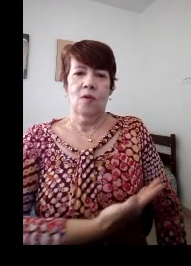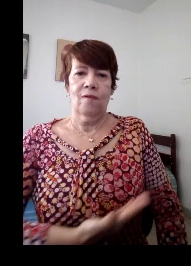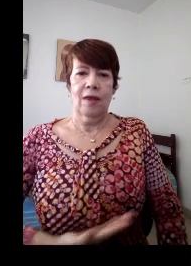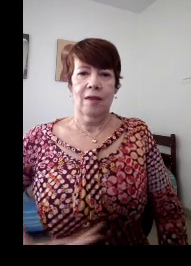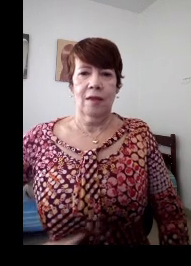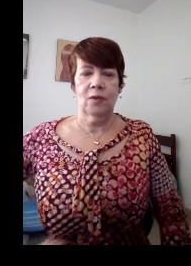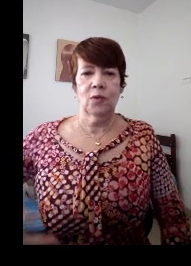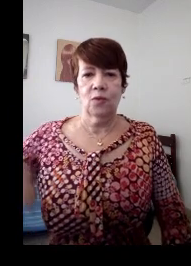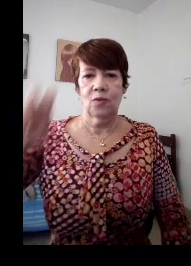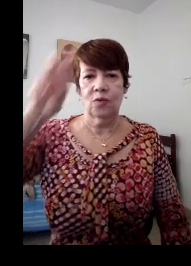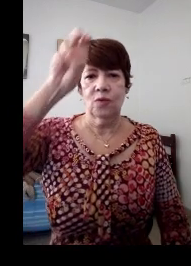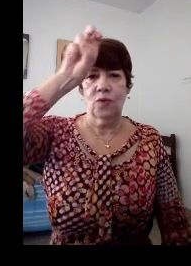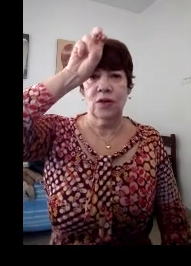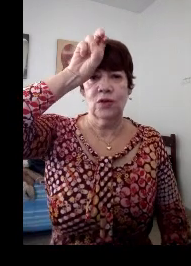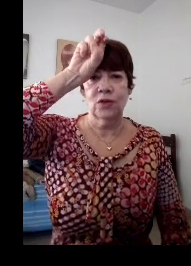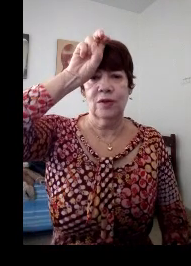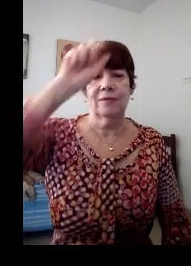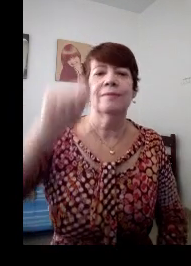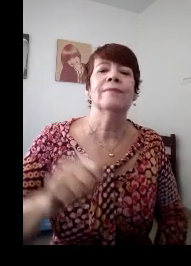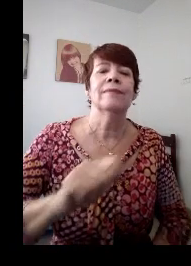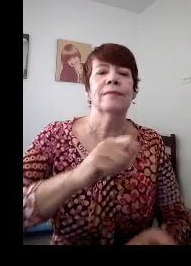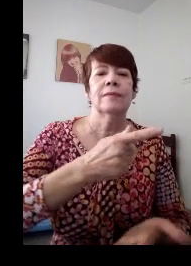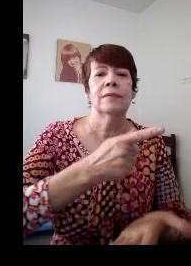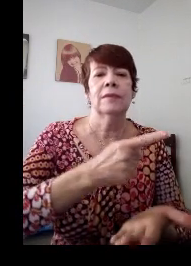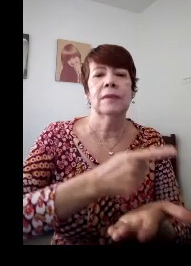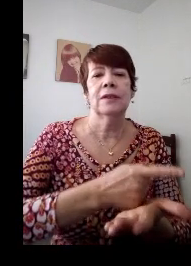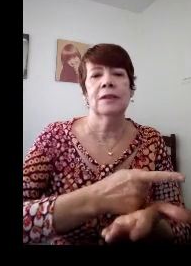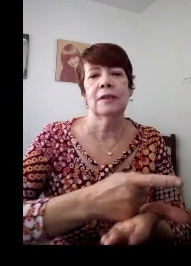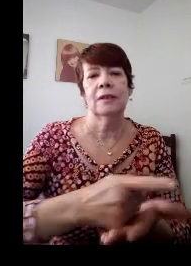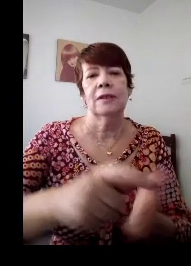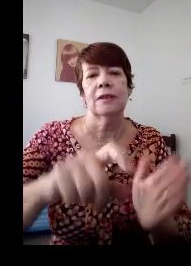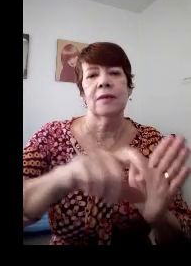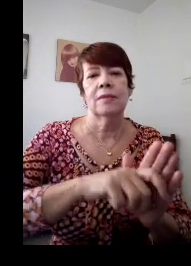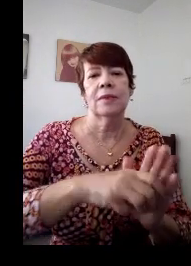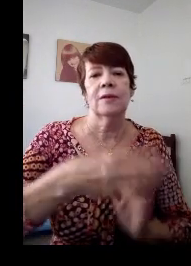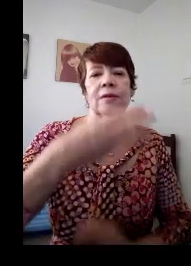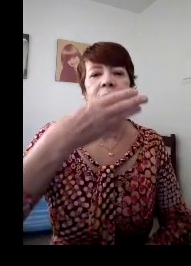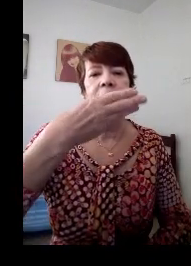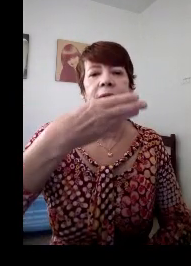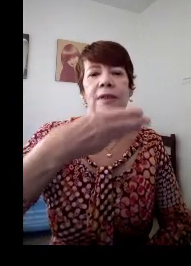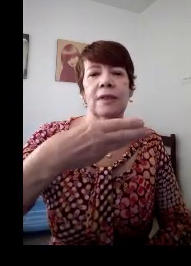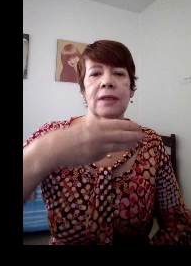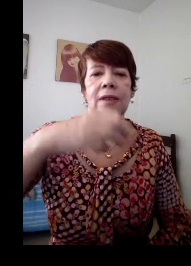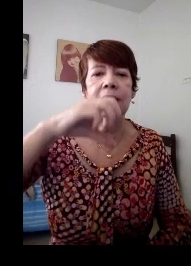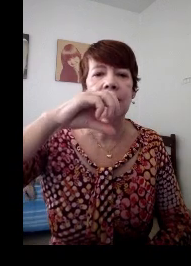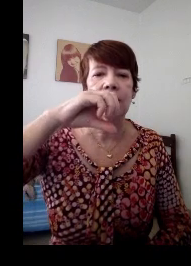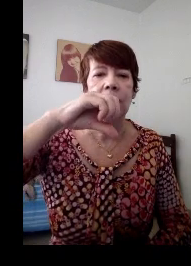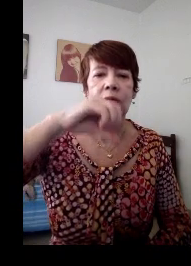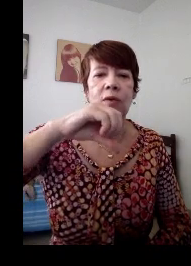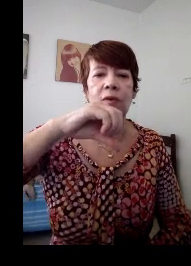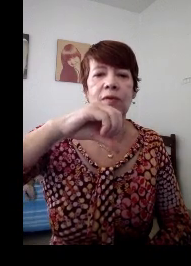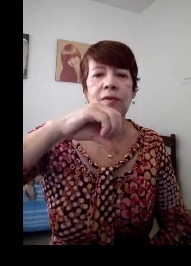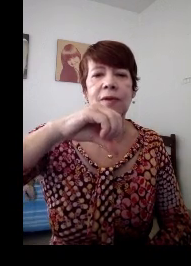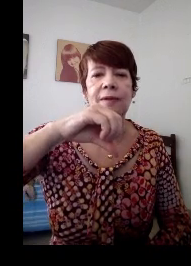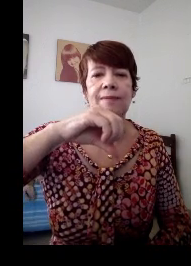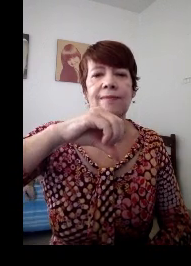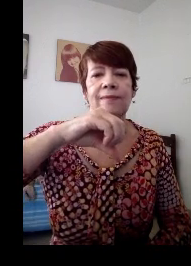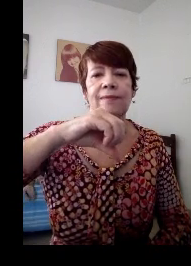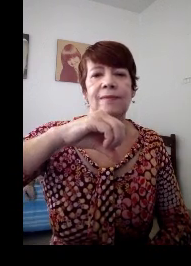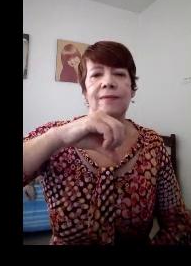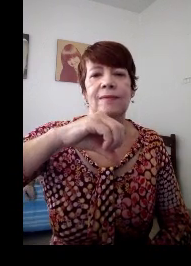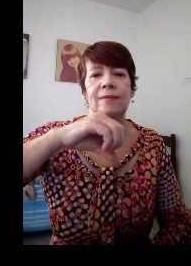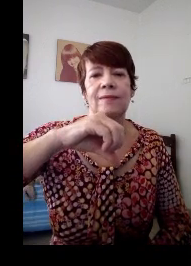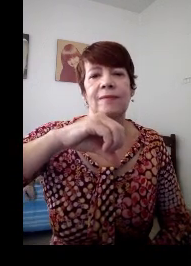Olha lá em Gênesis, no capítulo 39, vamos pegar as nossas Bíblias e vamos